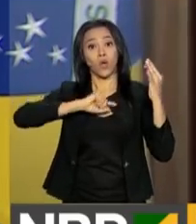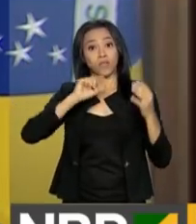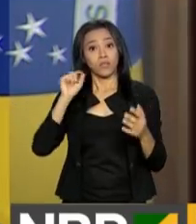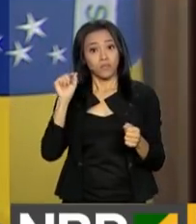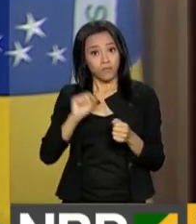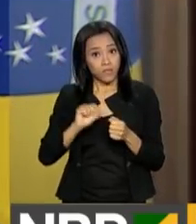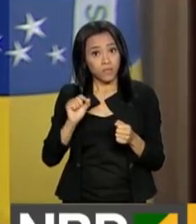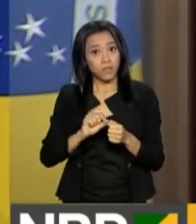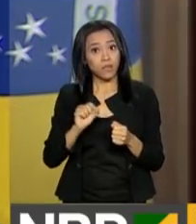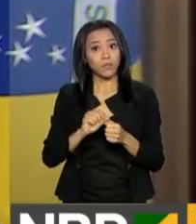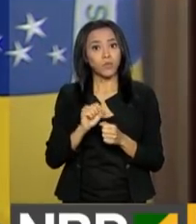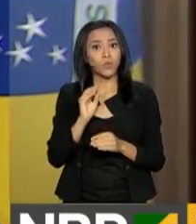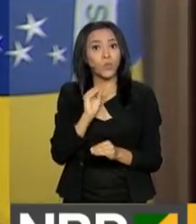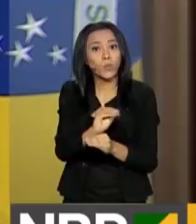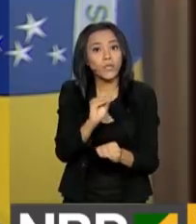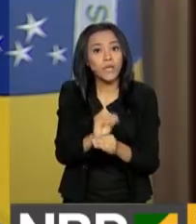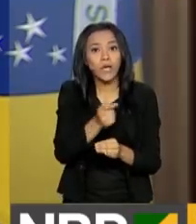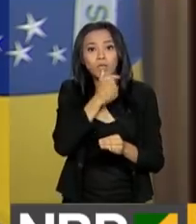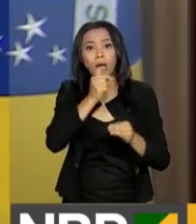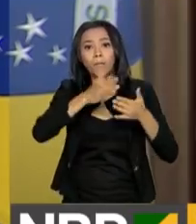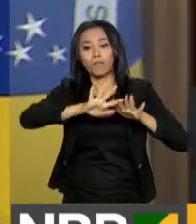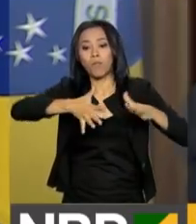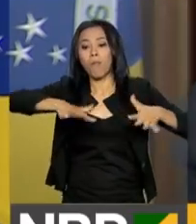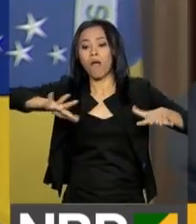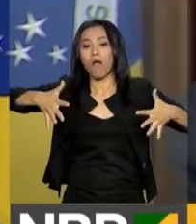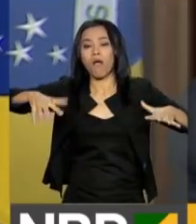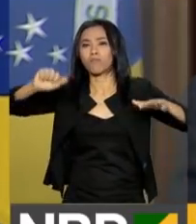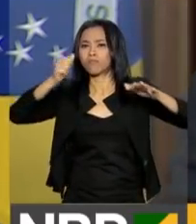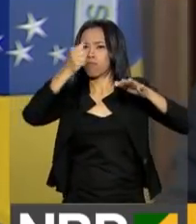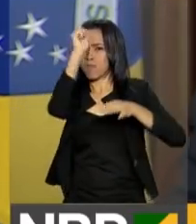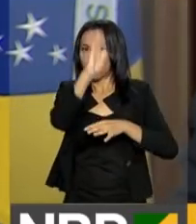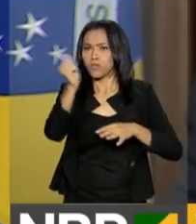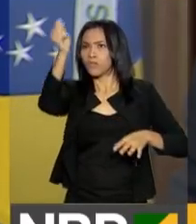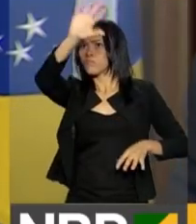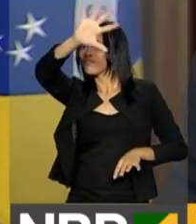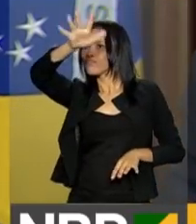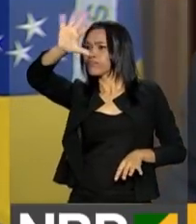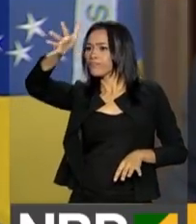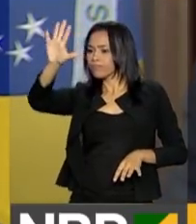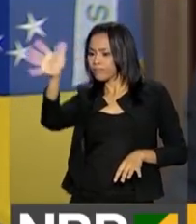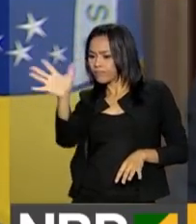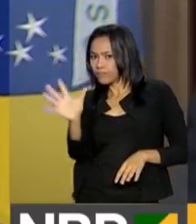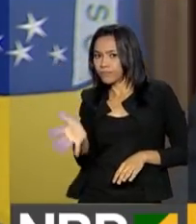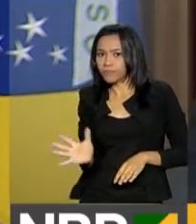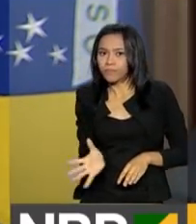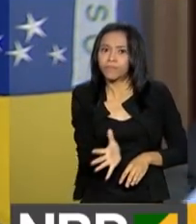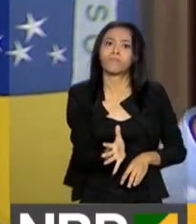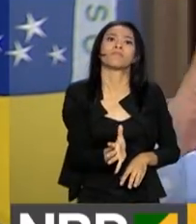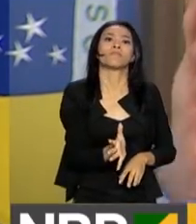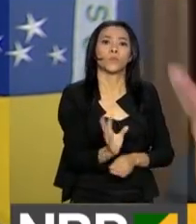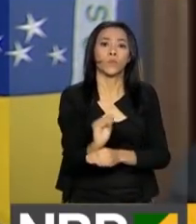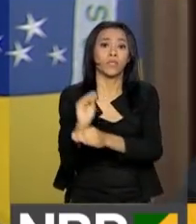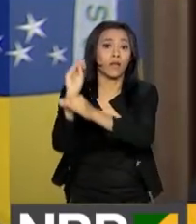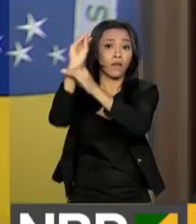histórica da da história brasileira ainda recentemente aqui estiveram os